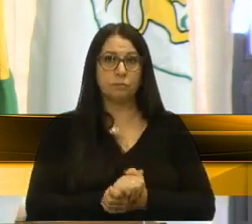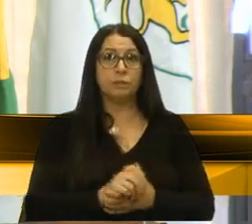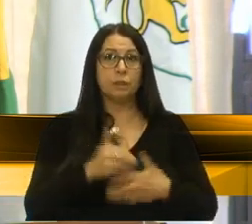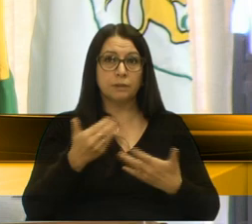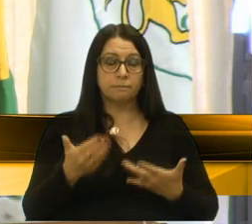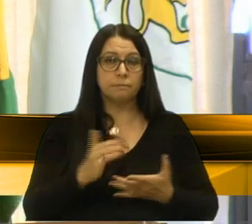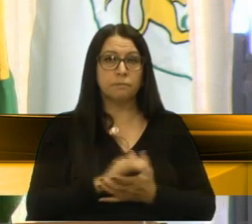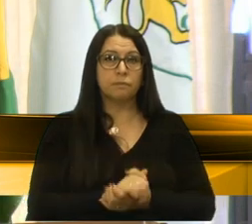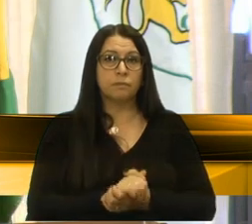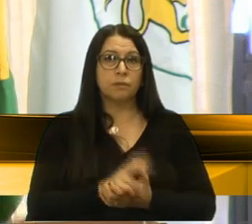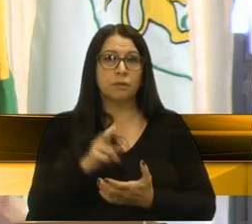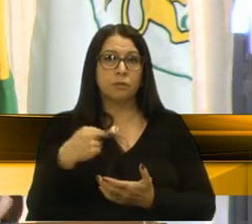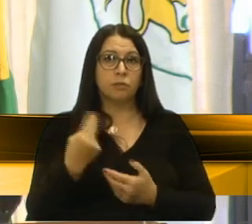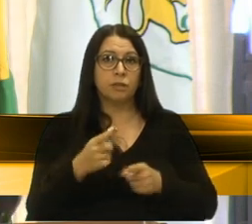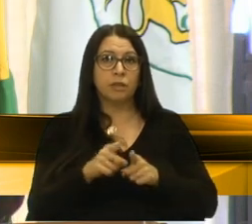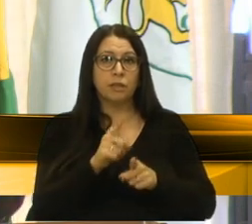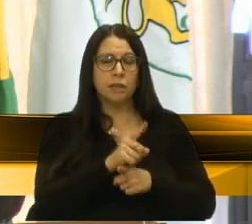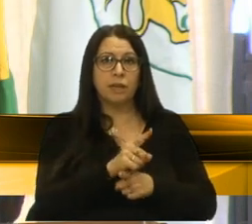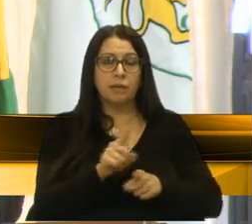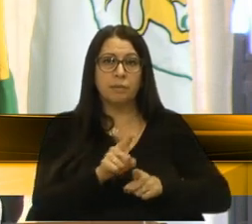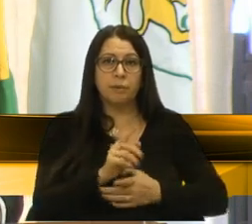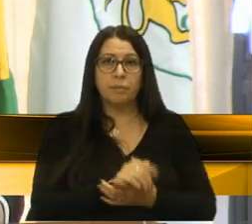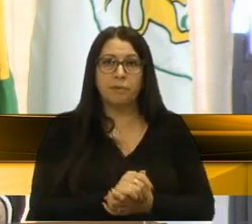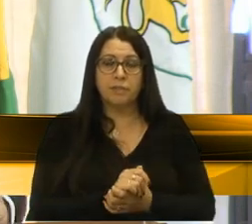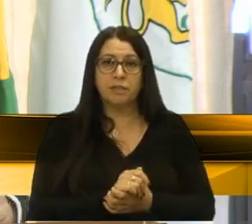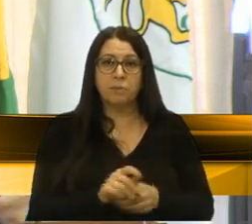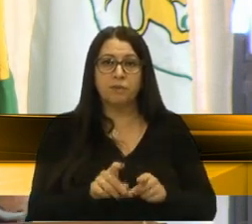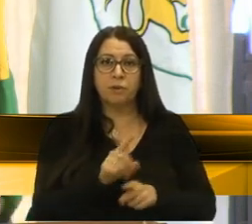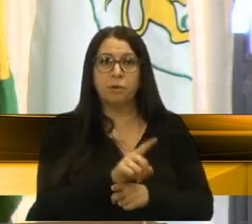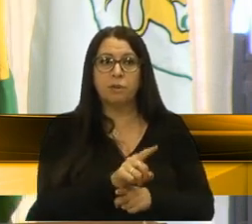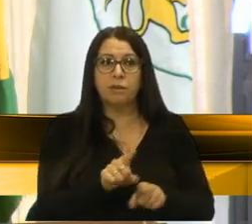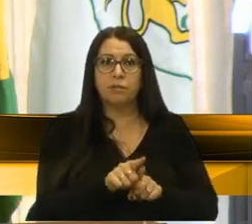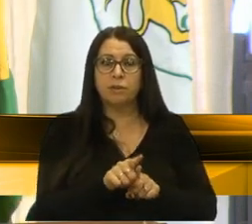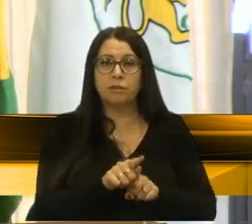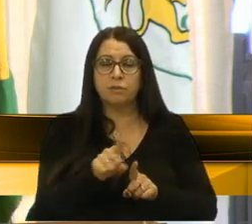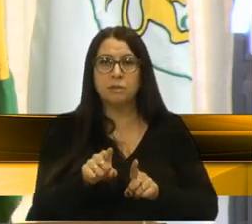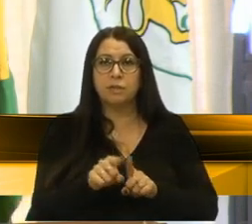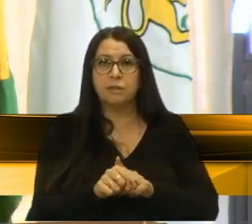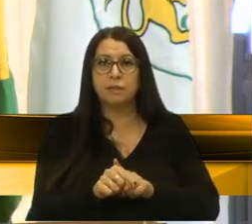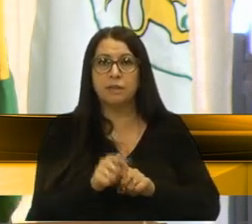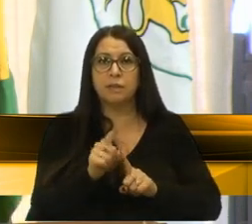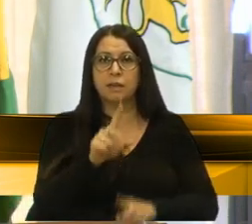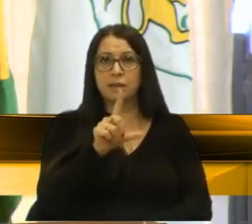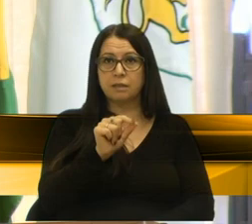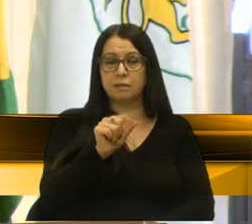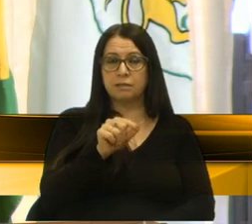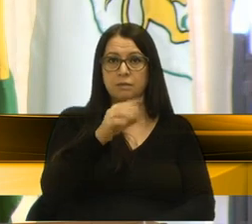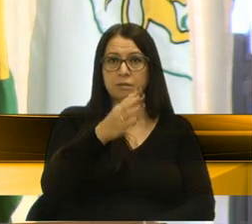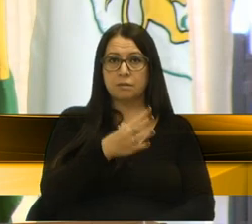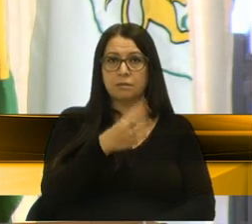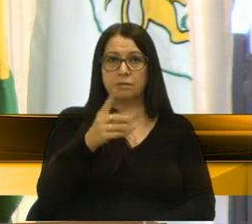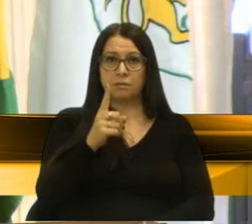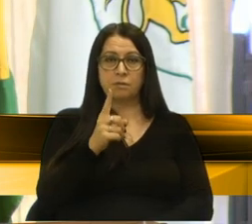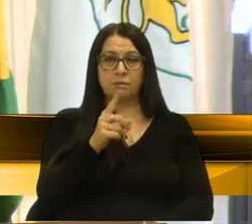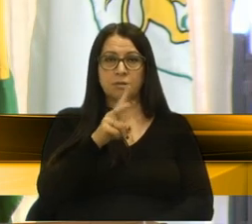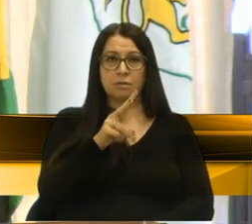Aí, nós temos a lei federal de número 10.741, de